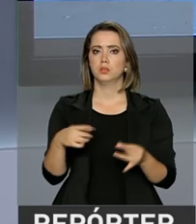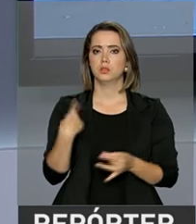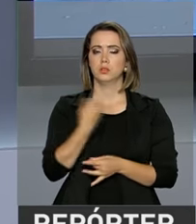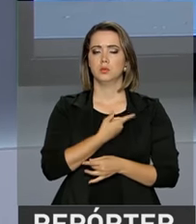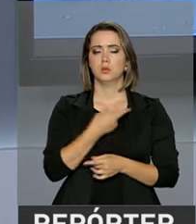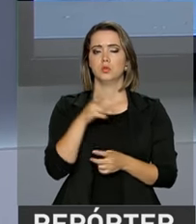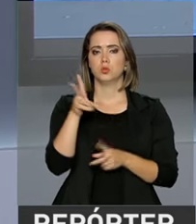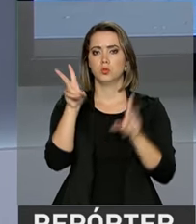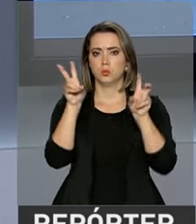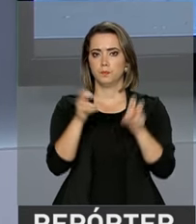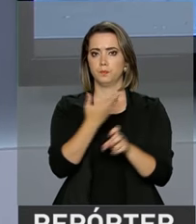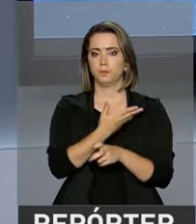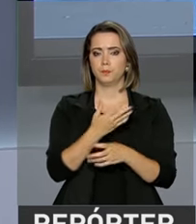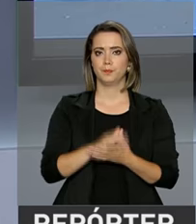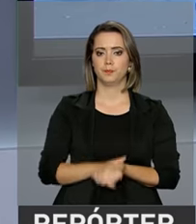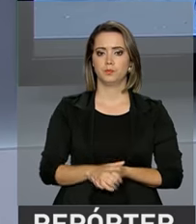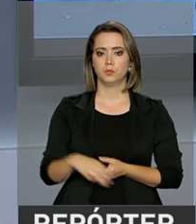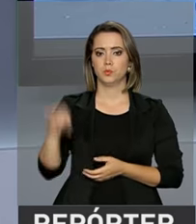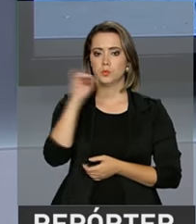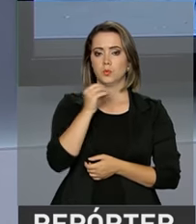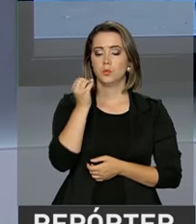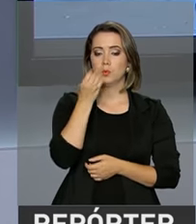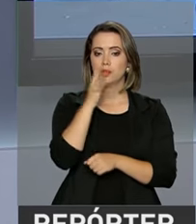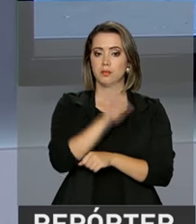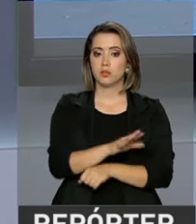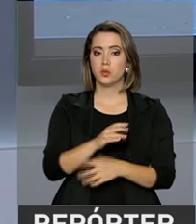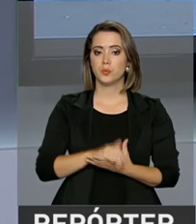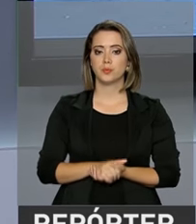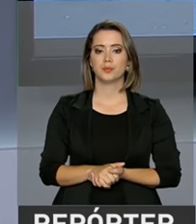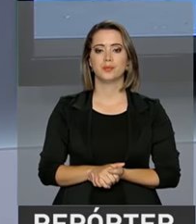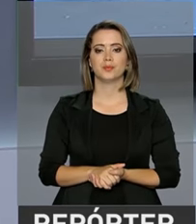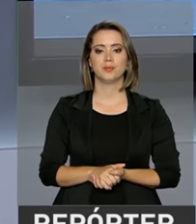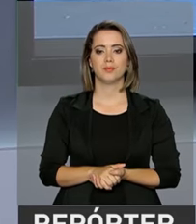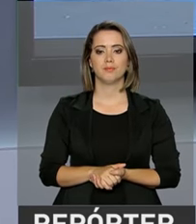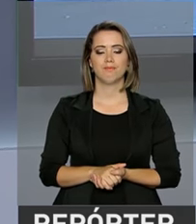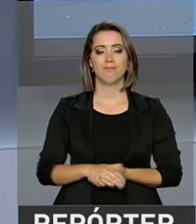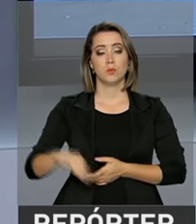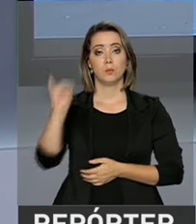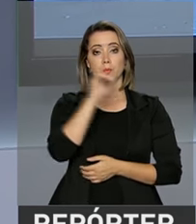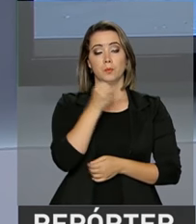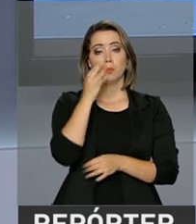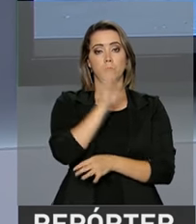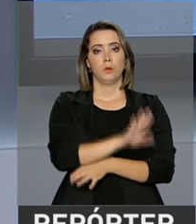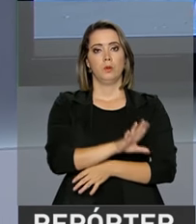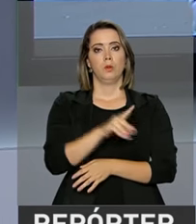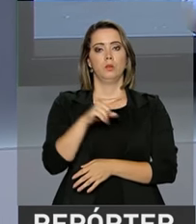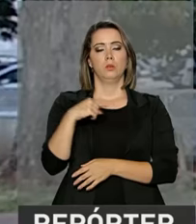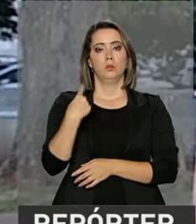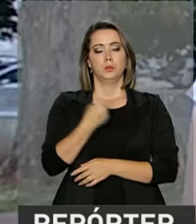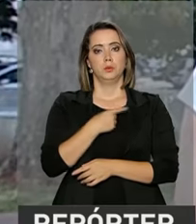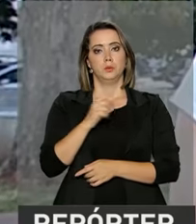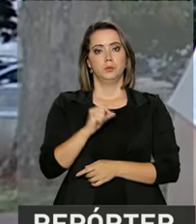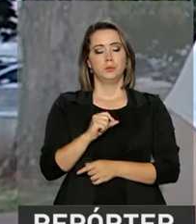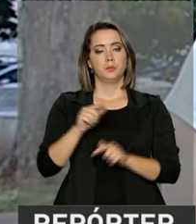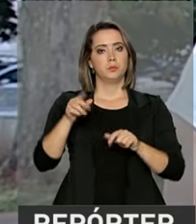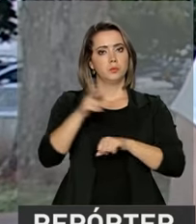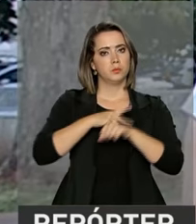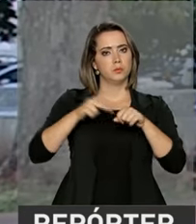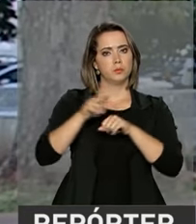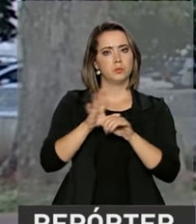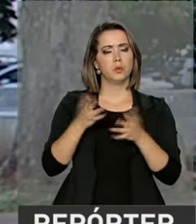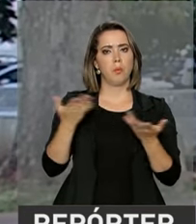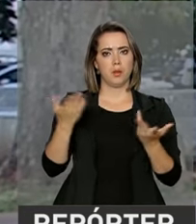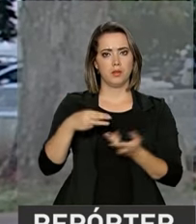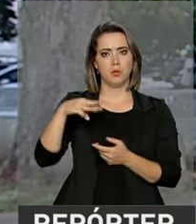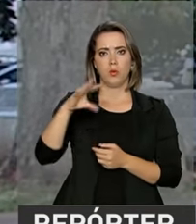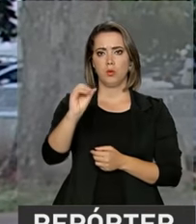gente sobre esse assunto. Olá, Luana, boa tarde para você. Olá, Roberto. Boa tarde a todos. Pois é, o país fechou o mês de março